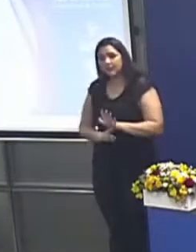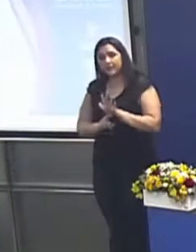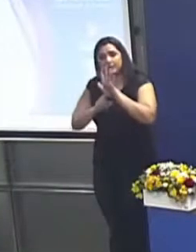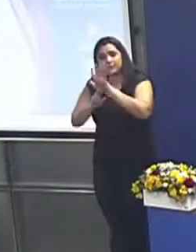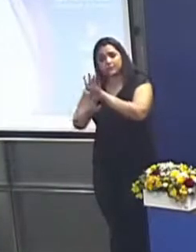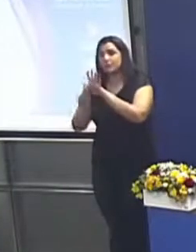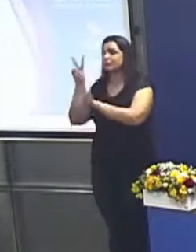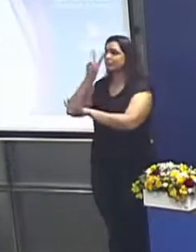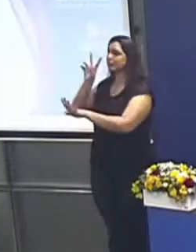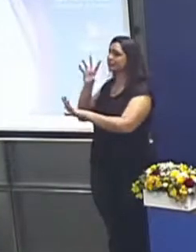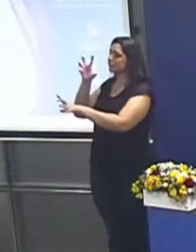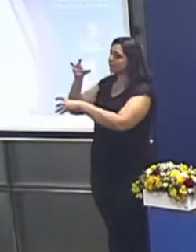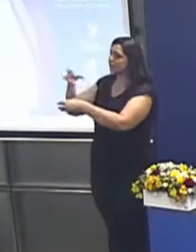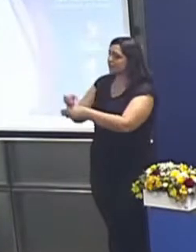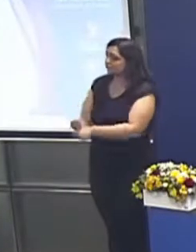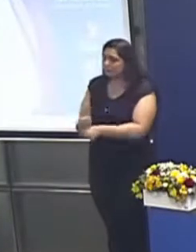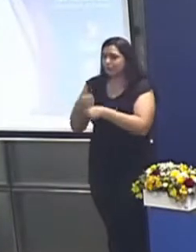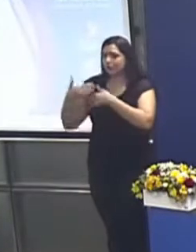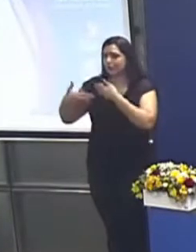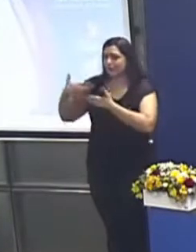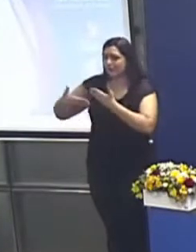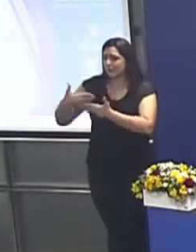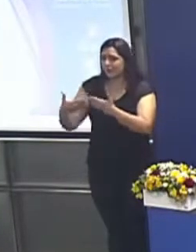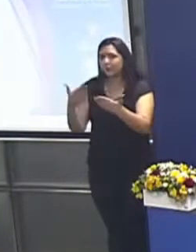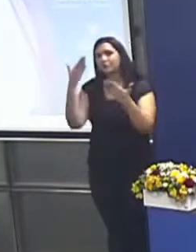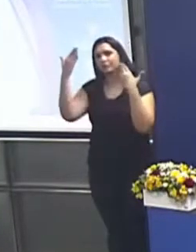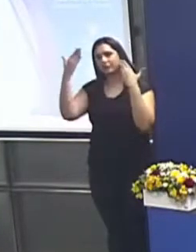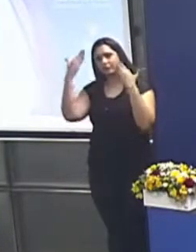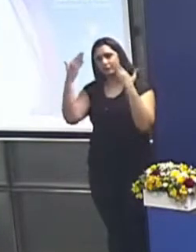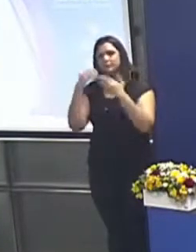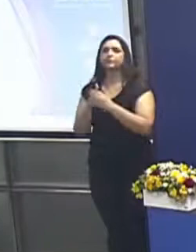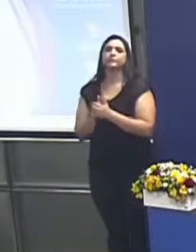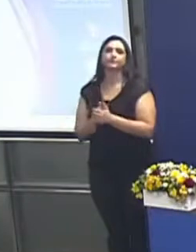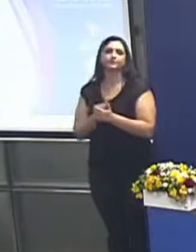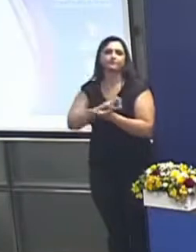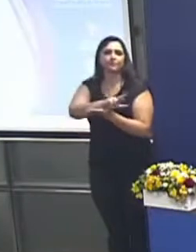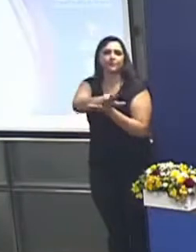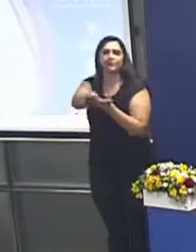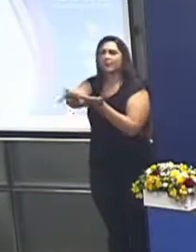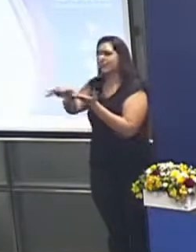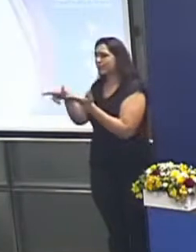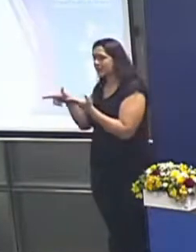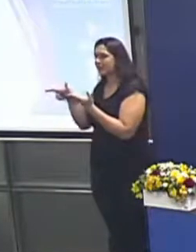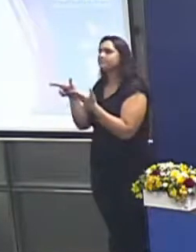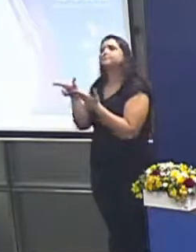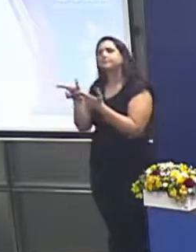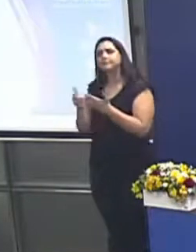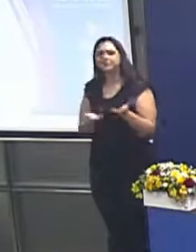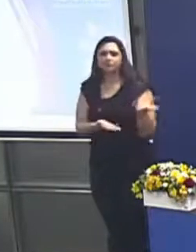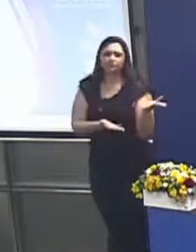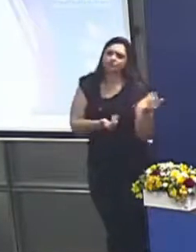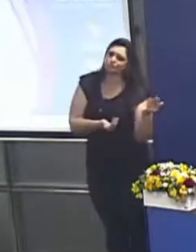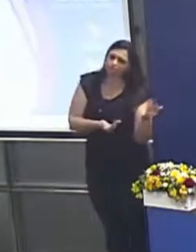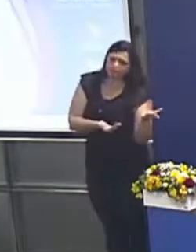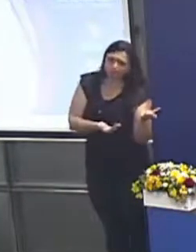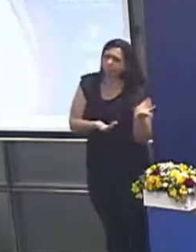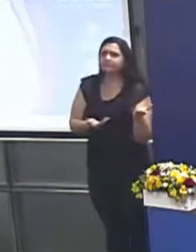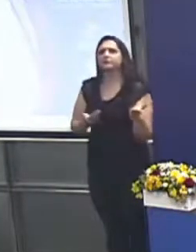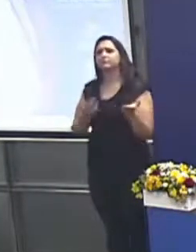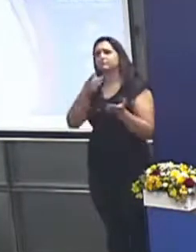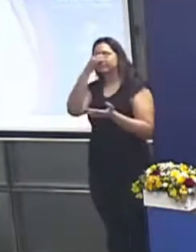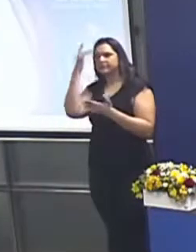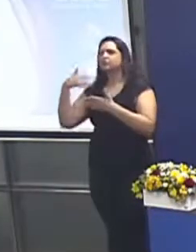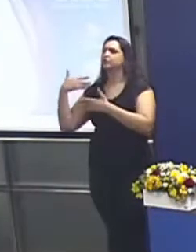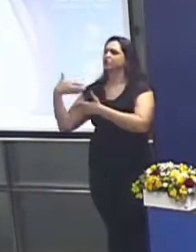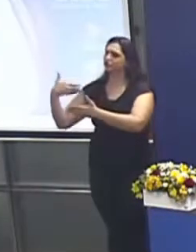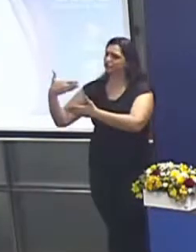representantes históricos dessa construção da psicologia. Em diversos momentos, pessoas mais jovens, pessoas que já estão